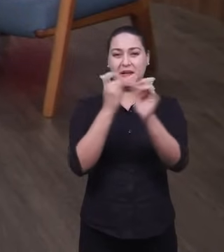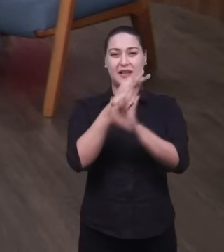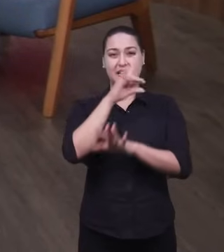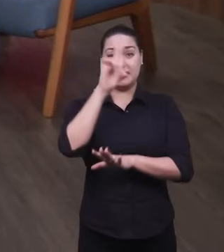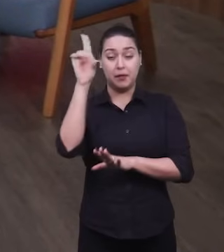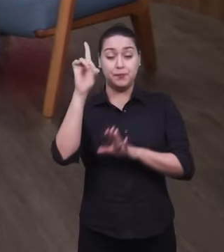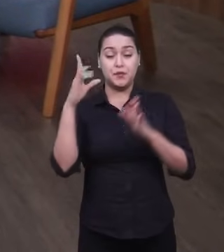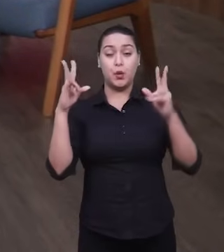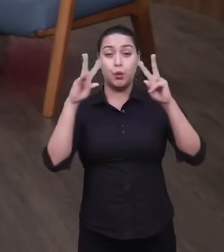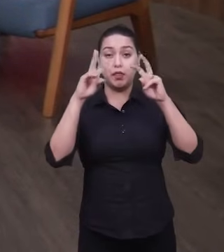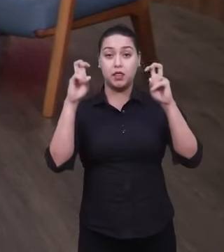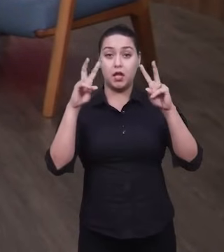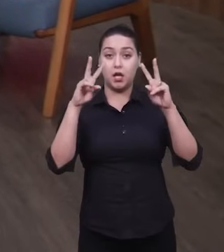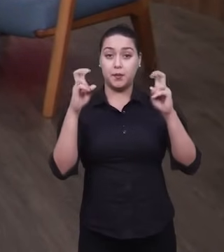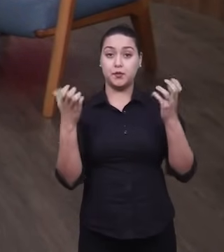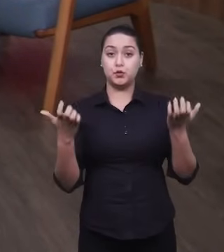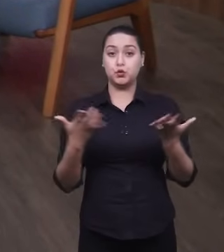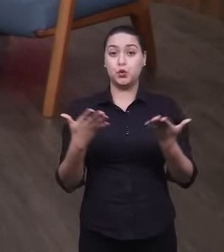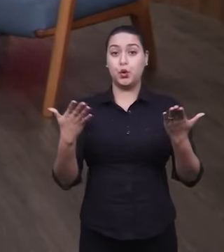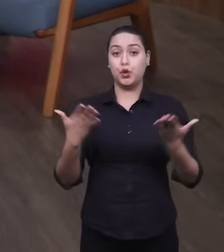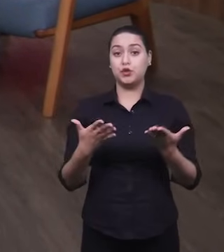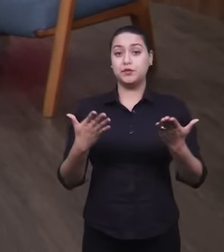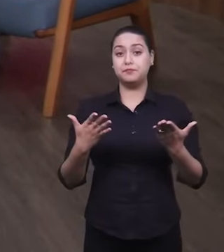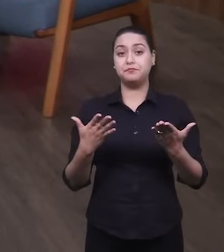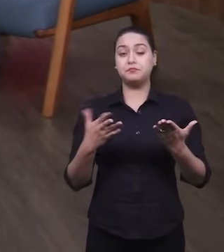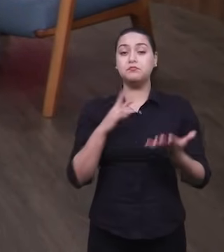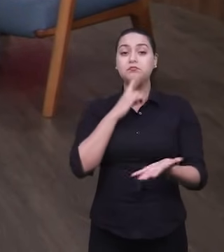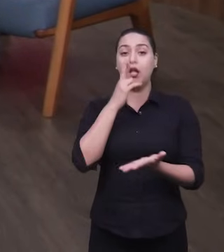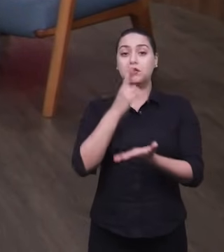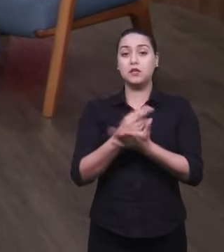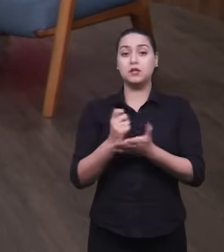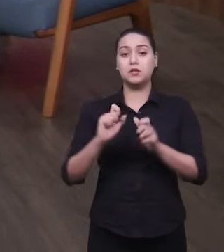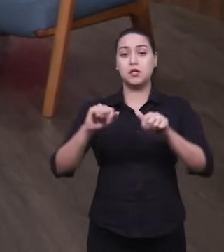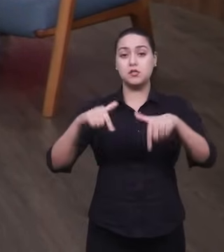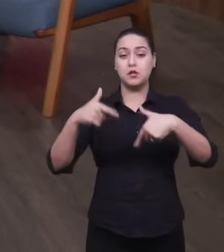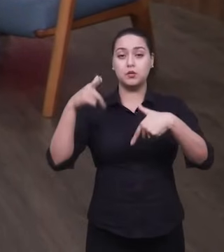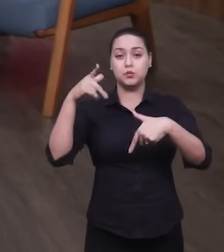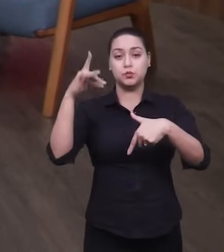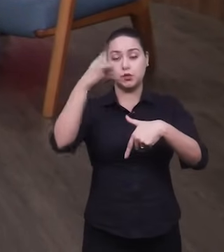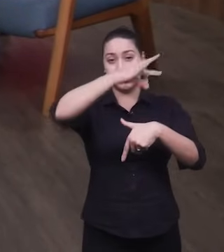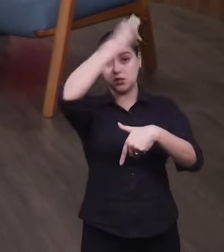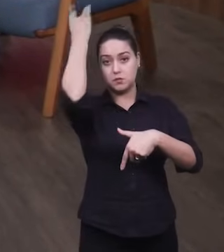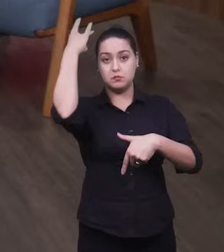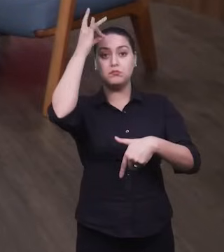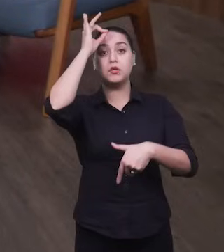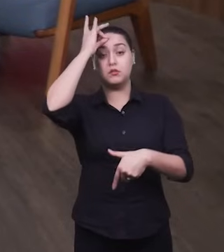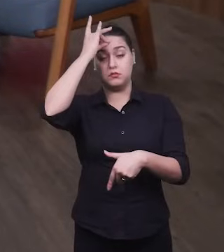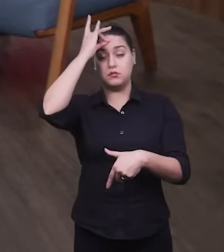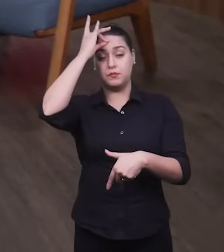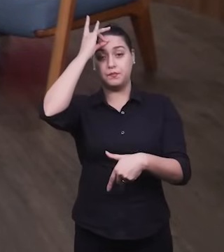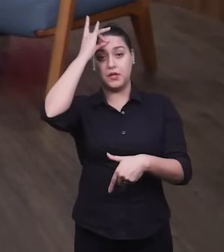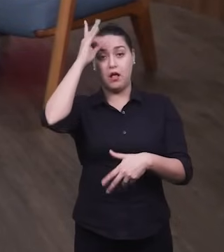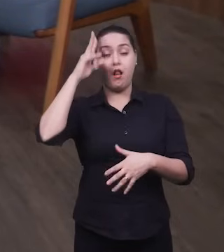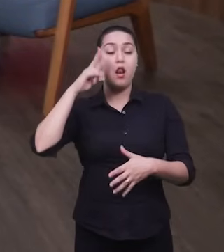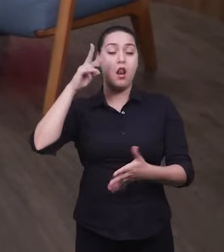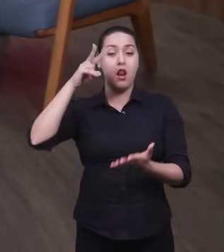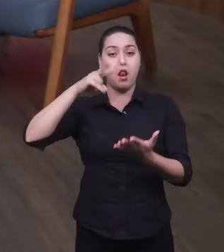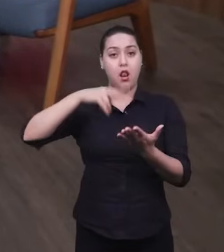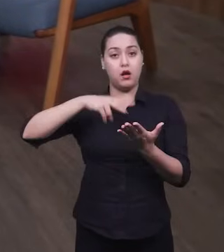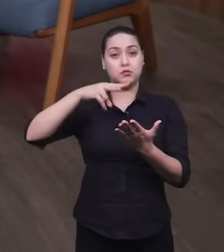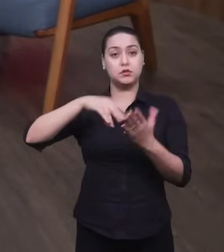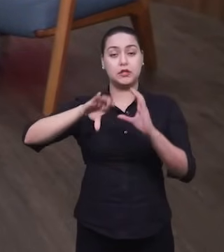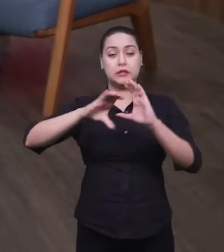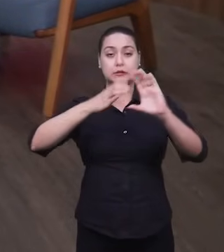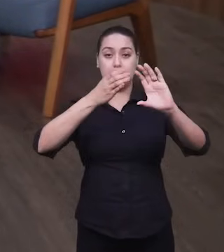programa de hoje é os efeitos da ação do Espírito Santo. E isso nós estamos vendo no livro de